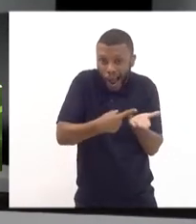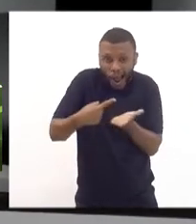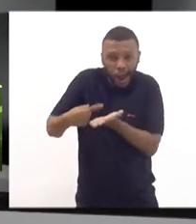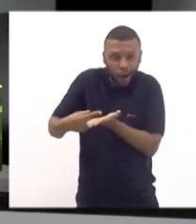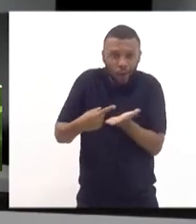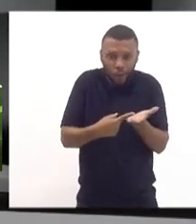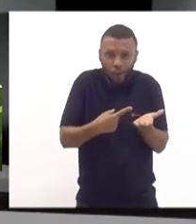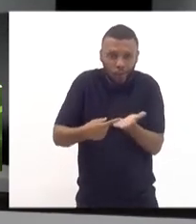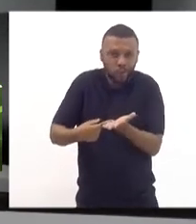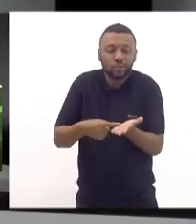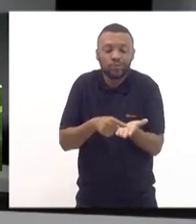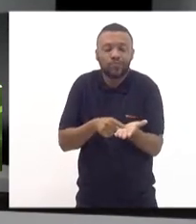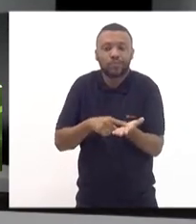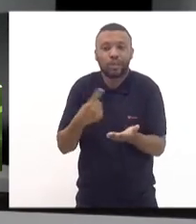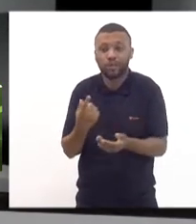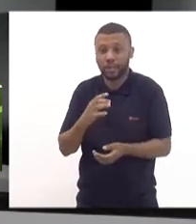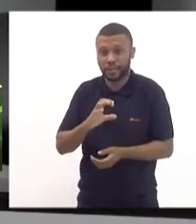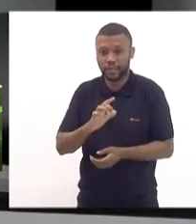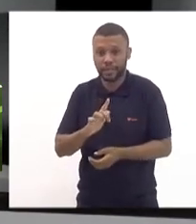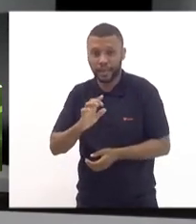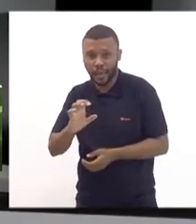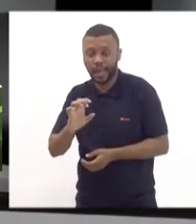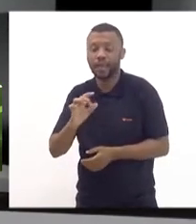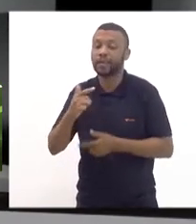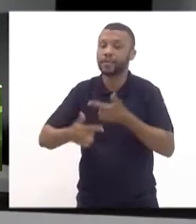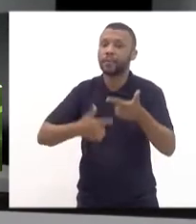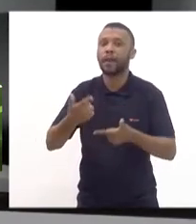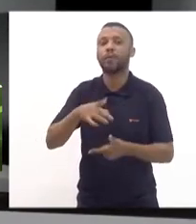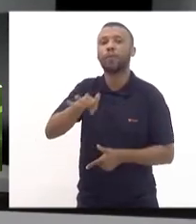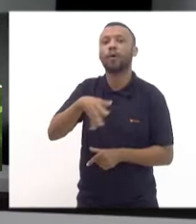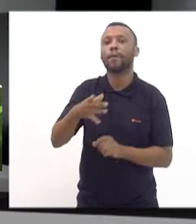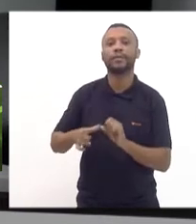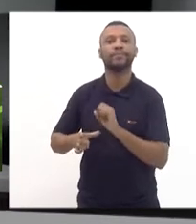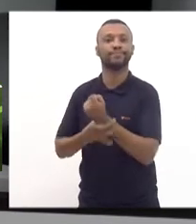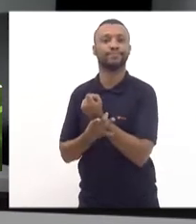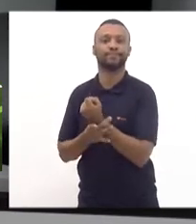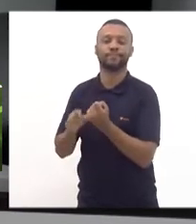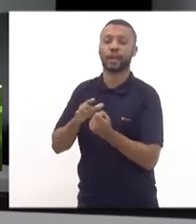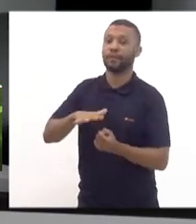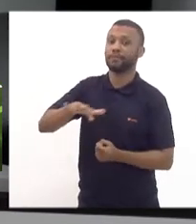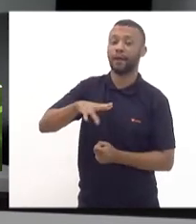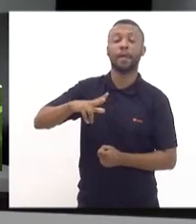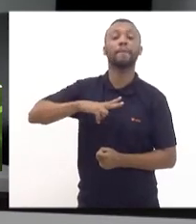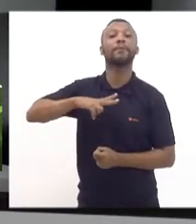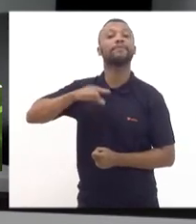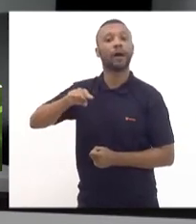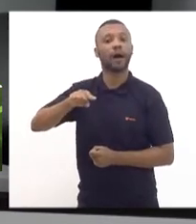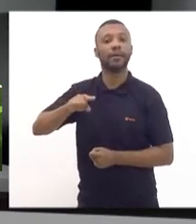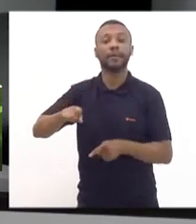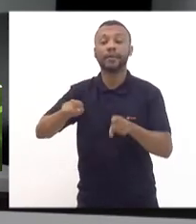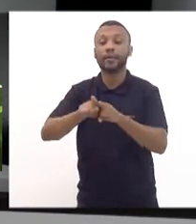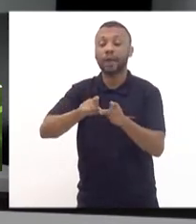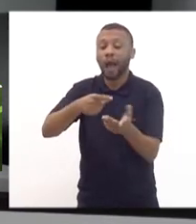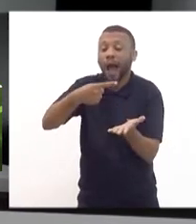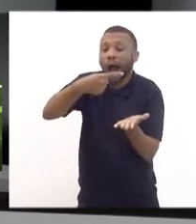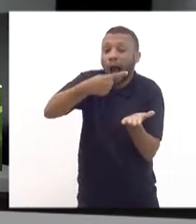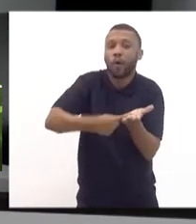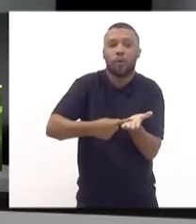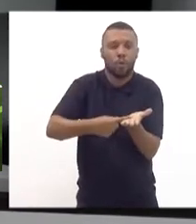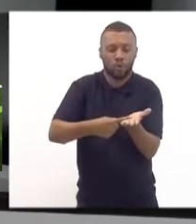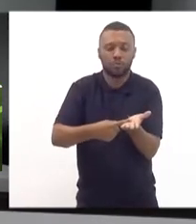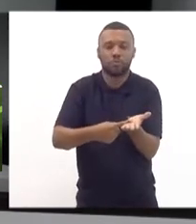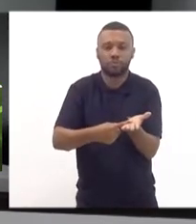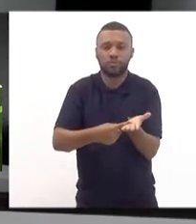Eu, lá na CGE, trabalho com programa de integridade, a parte de integridade privada e acordo de leniência. Então,